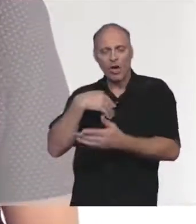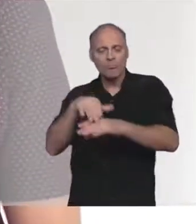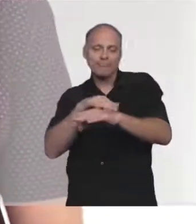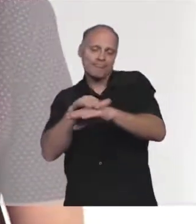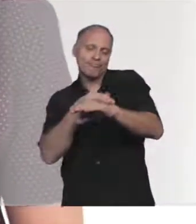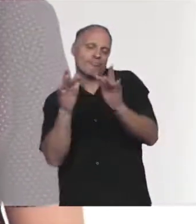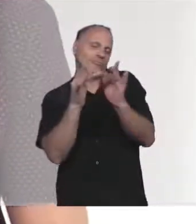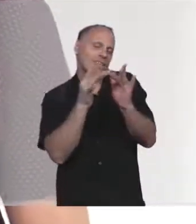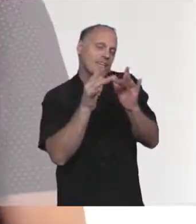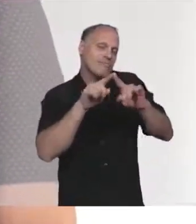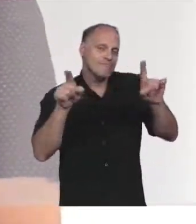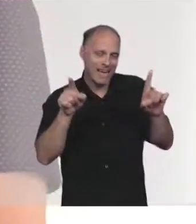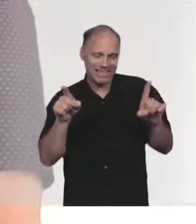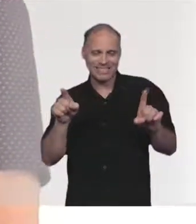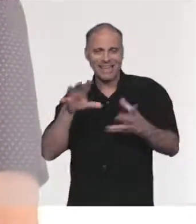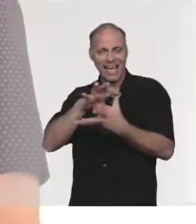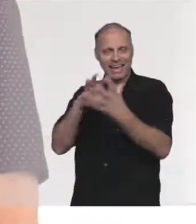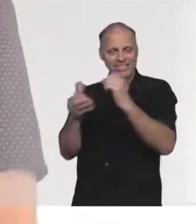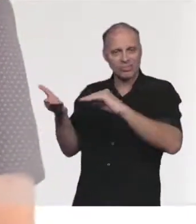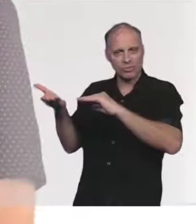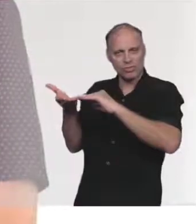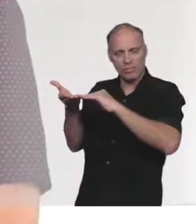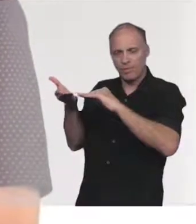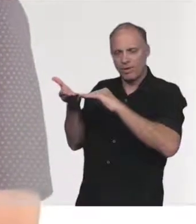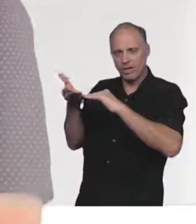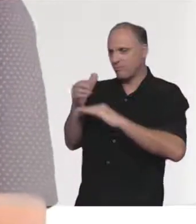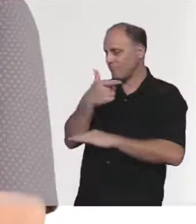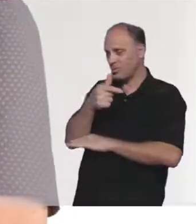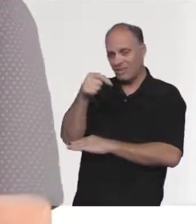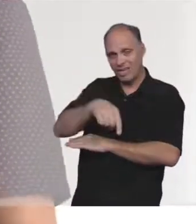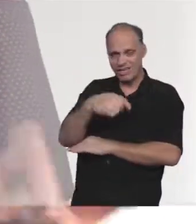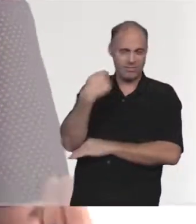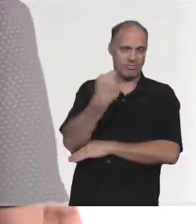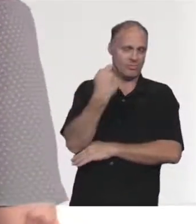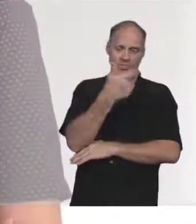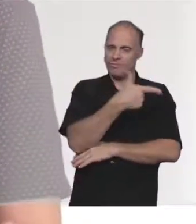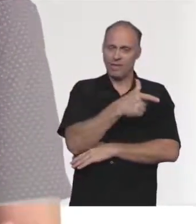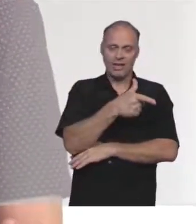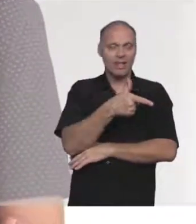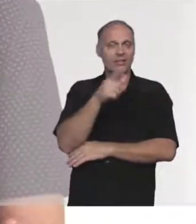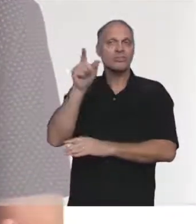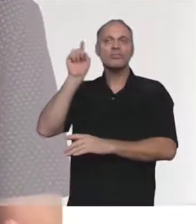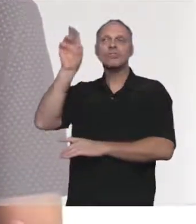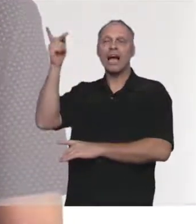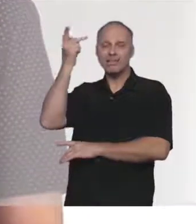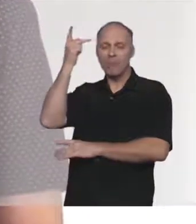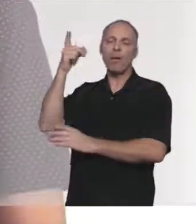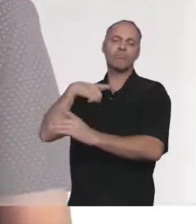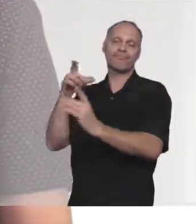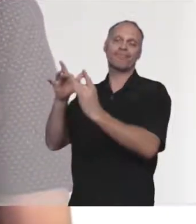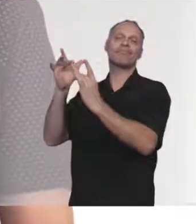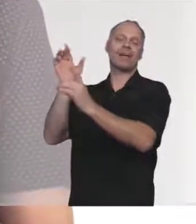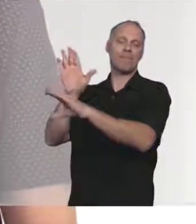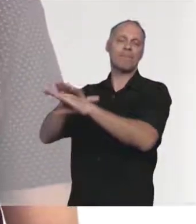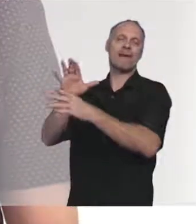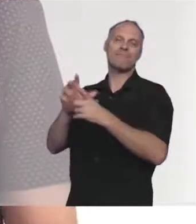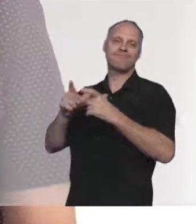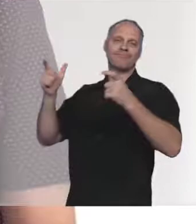conversava, mas eu não tinha acesso aos artistas contemporâneos aqui antes de eu ir para São Paulo. Então isso é um pouco